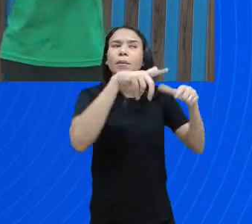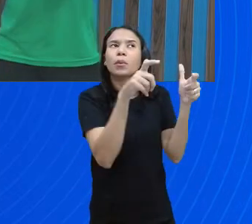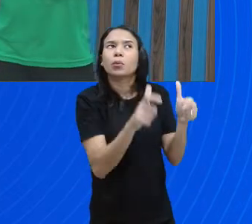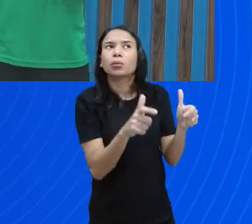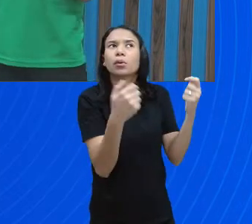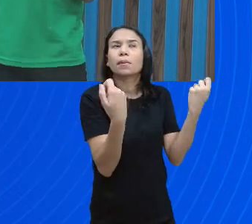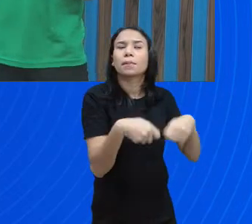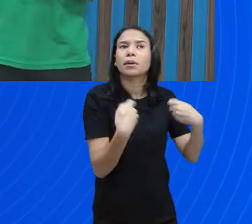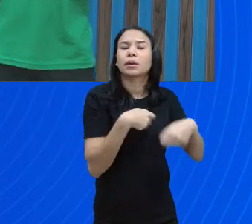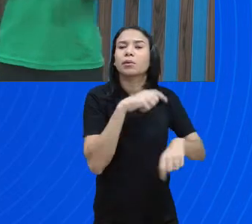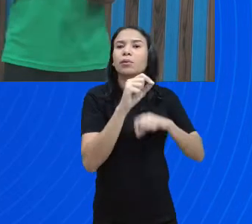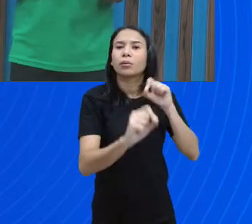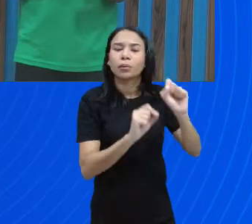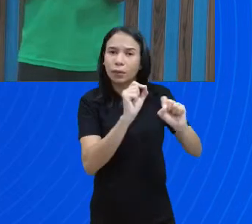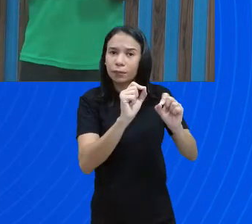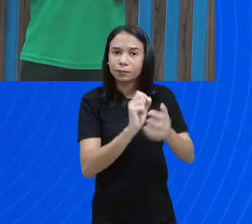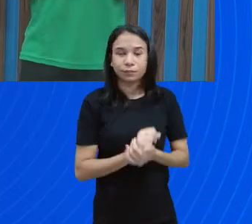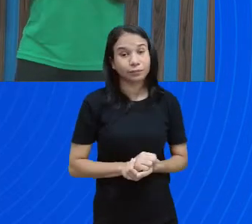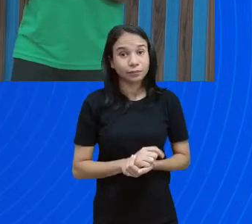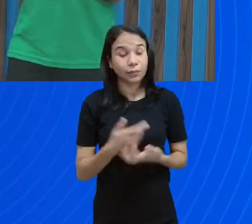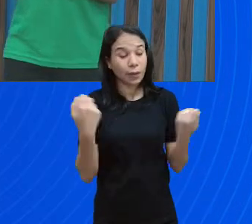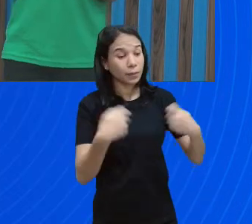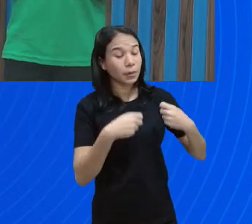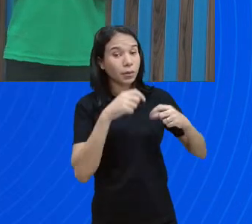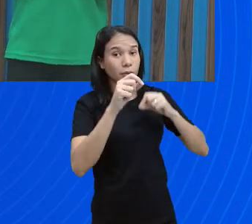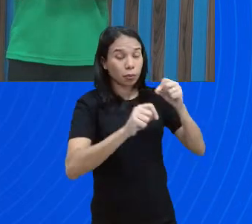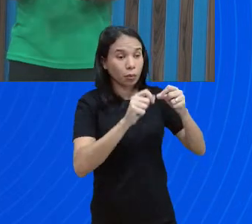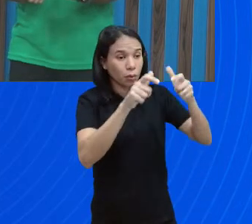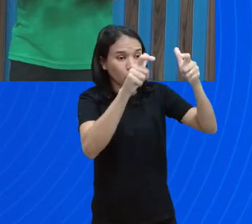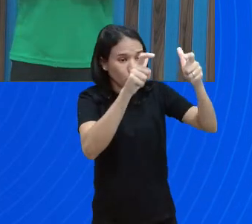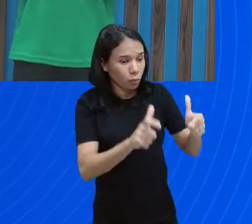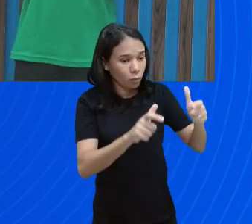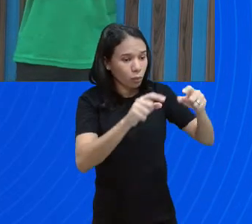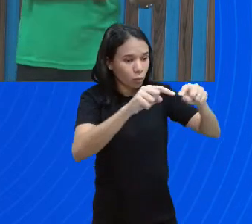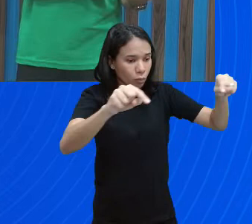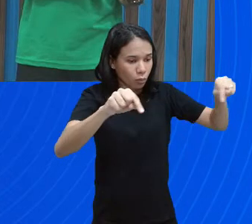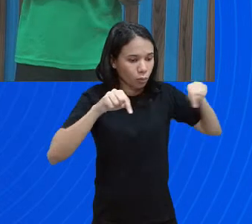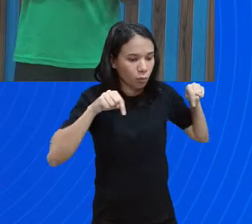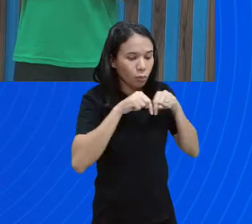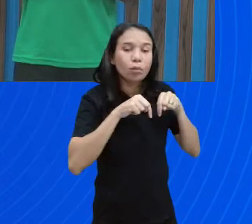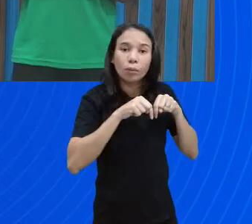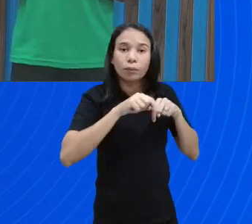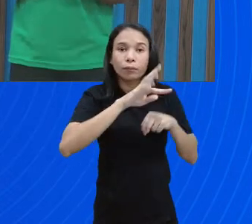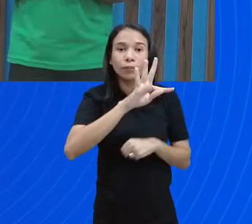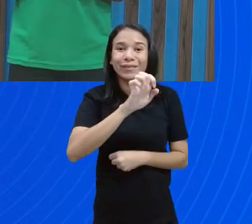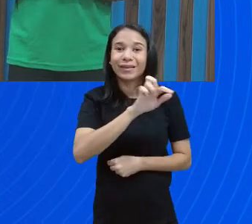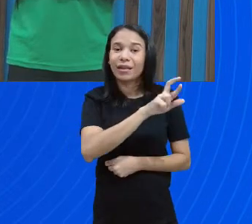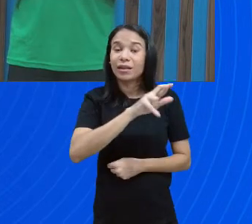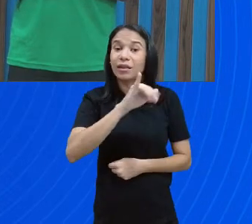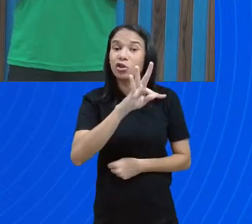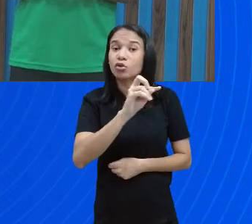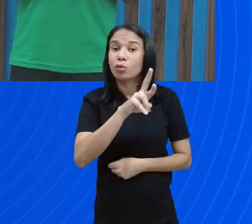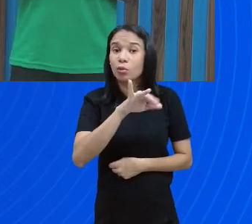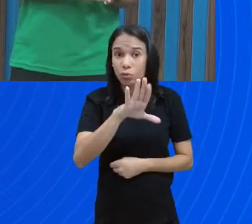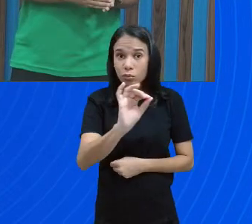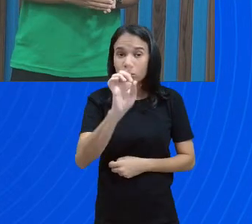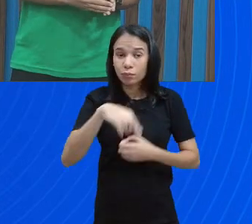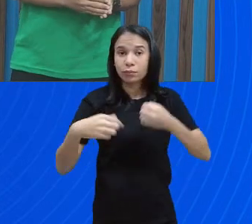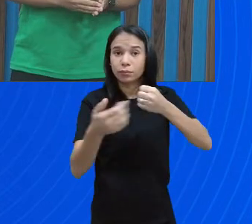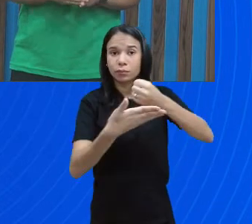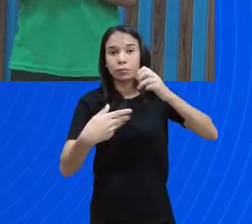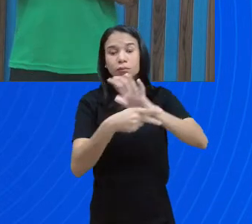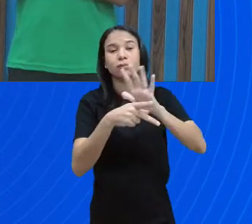que ter para ser um país? Primeiro, tem que ter um território demarcado. Território, pessoal, é um conceito básico